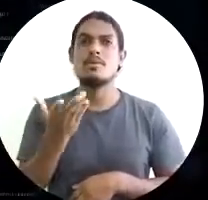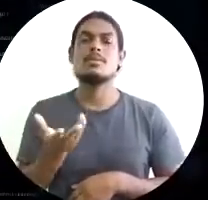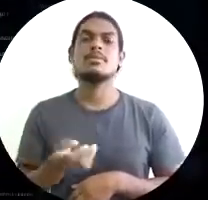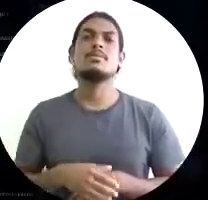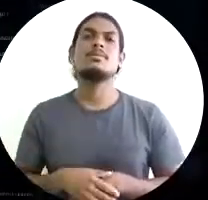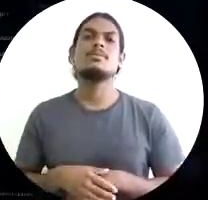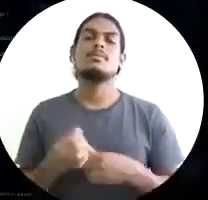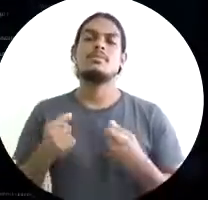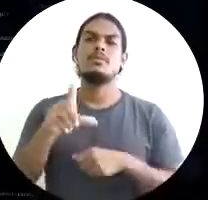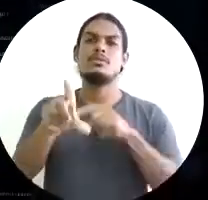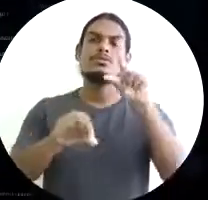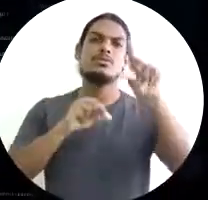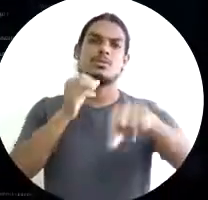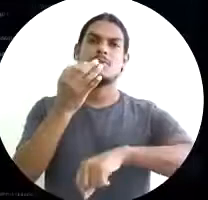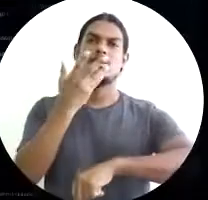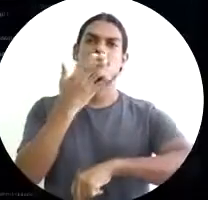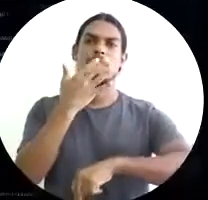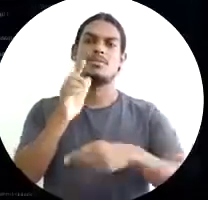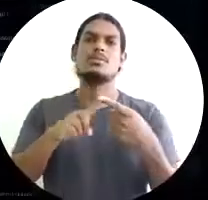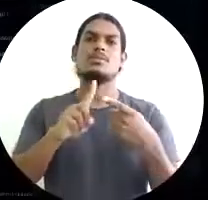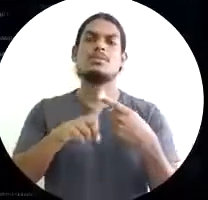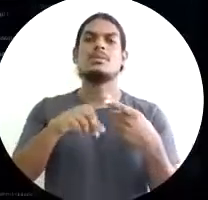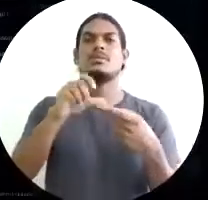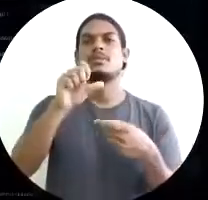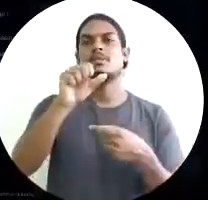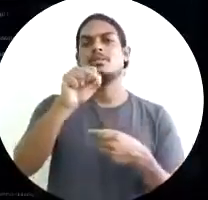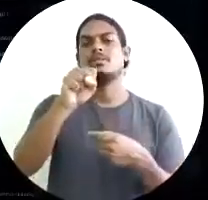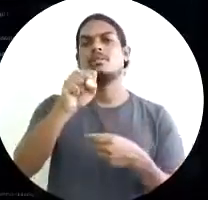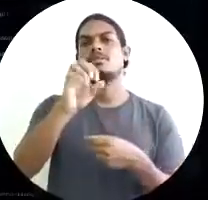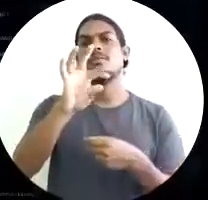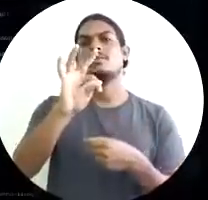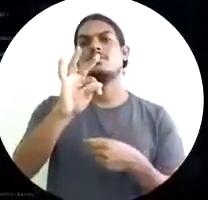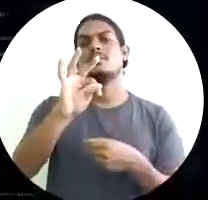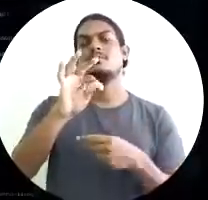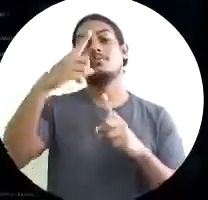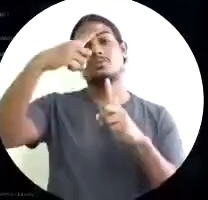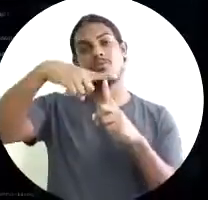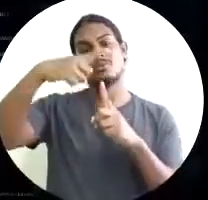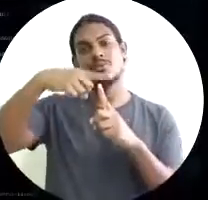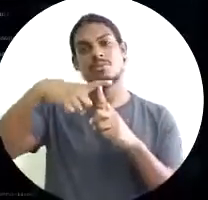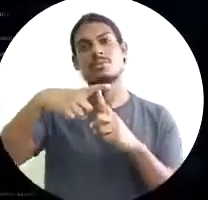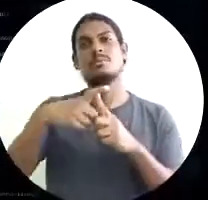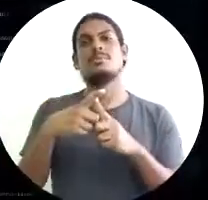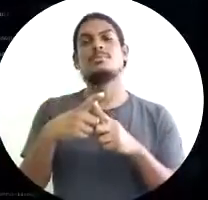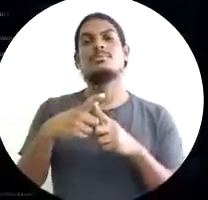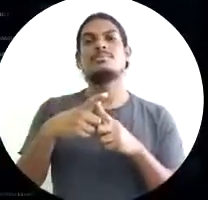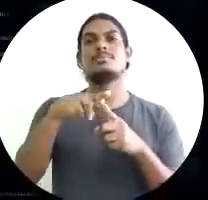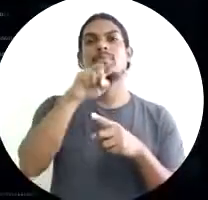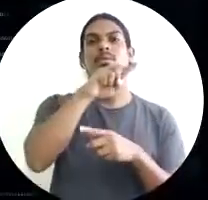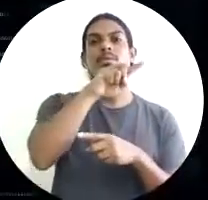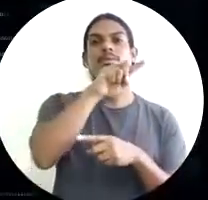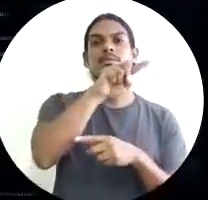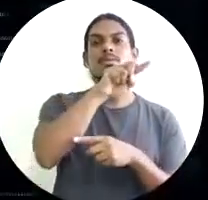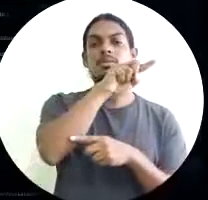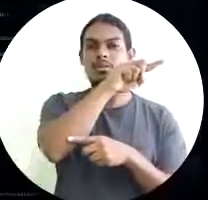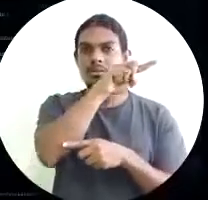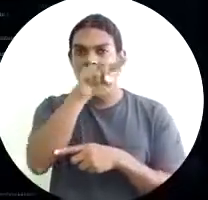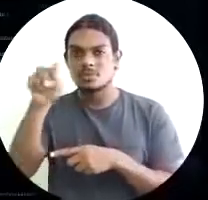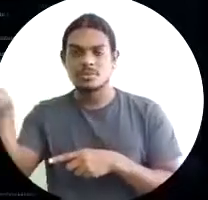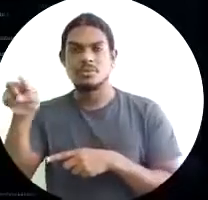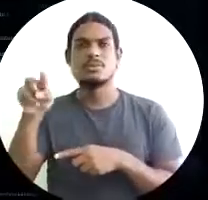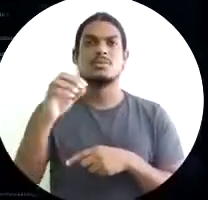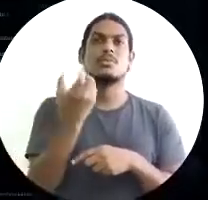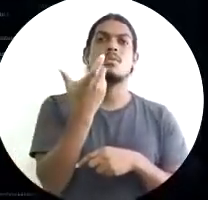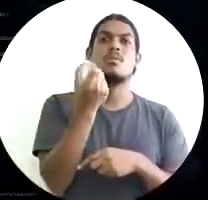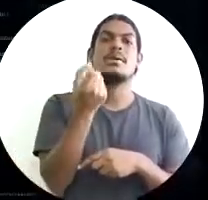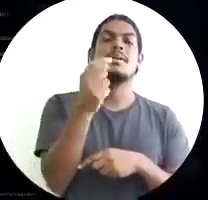definir uma cor para a borda, você pode definir um estilo. Quais são os estilos que temos? Temos contínuo, a linha contínua, a linha